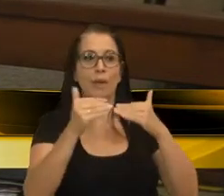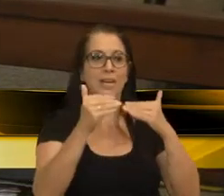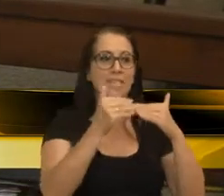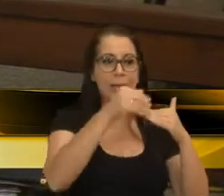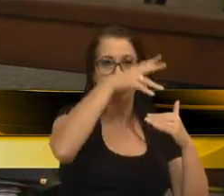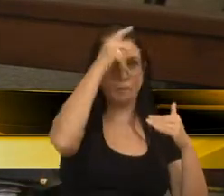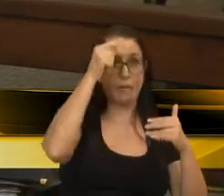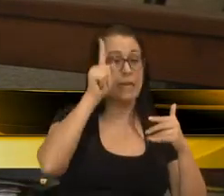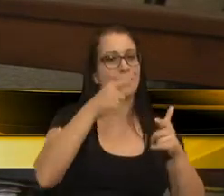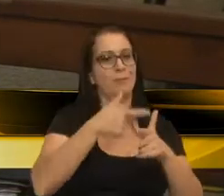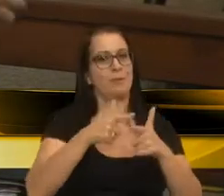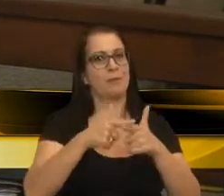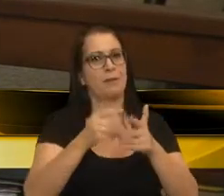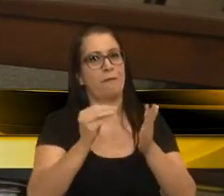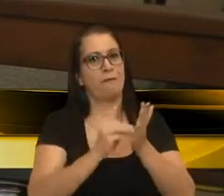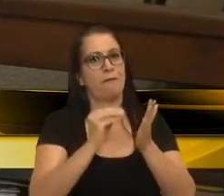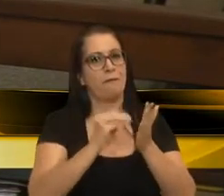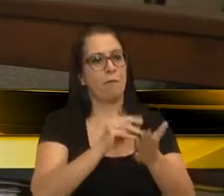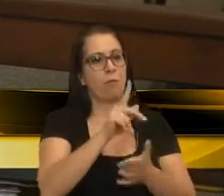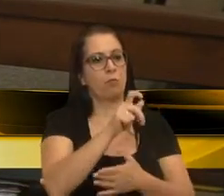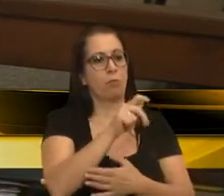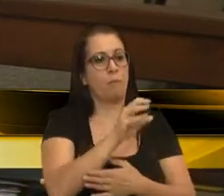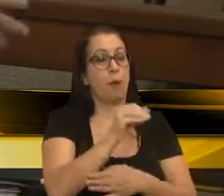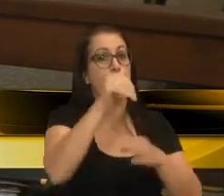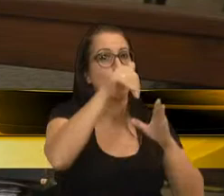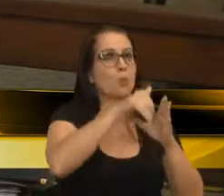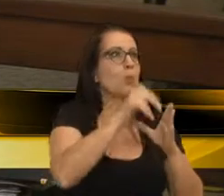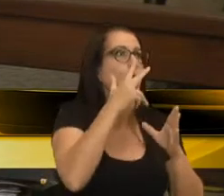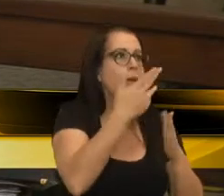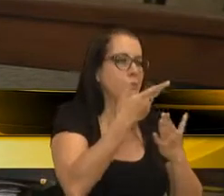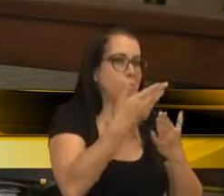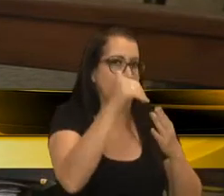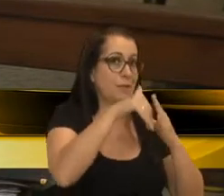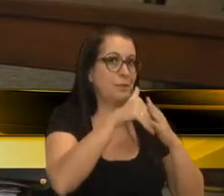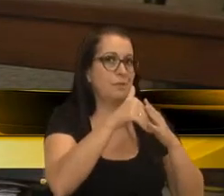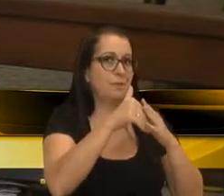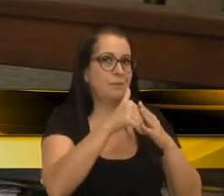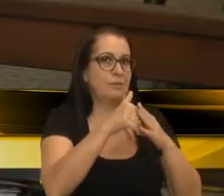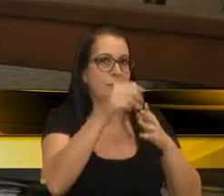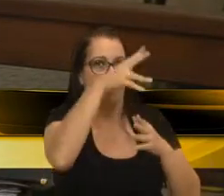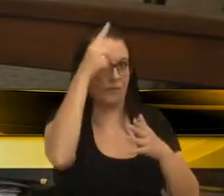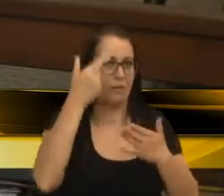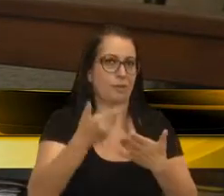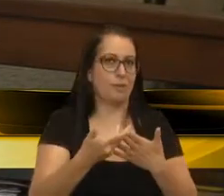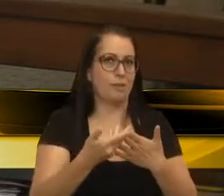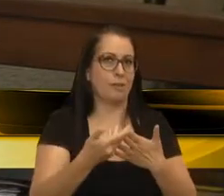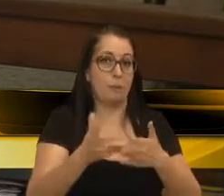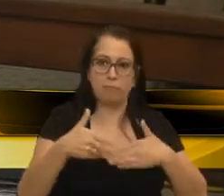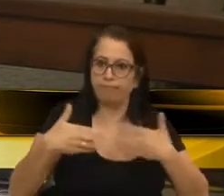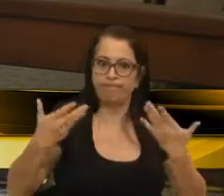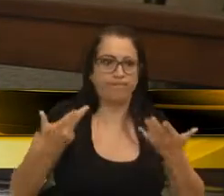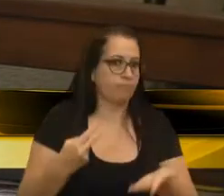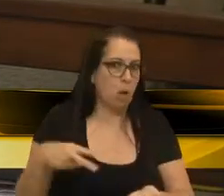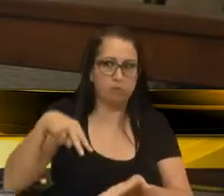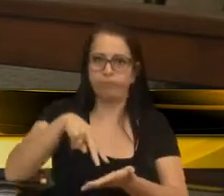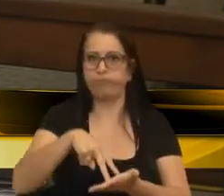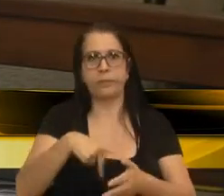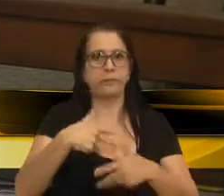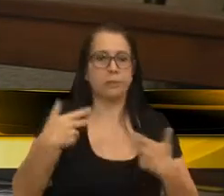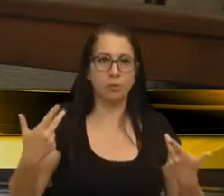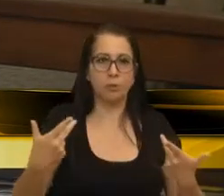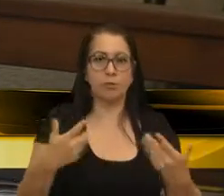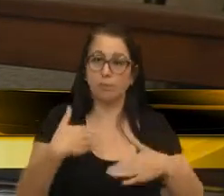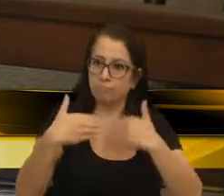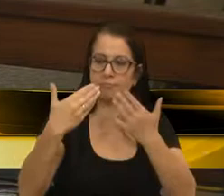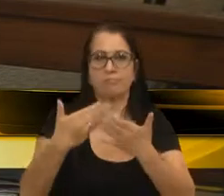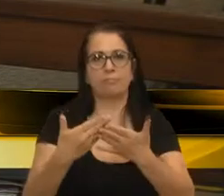Esse é o problema. Falta um Paulo Damer ali dentro ou alguém proativo para fazer a coisa